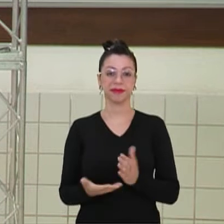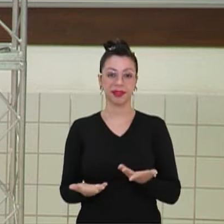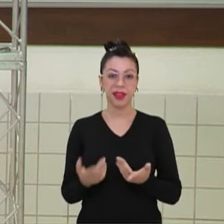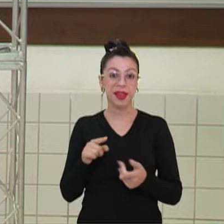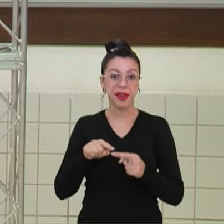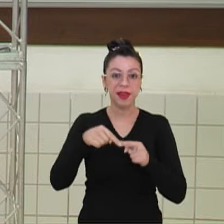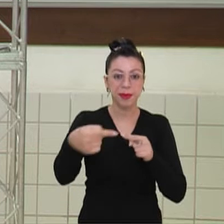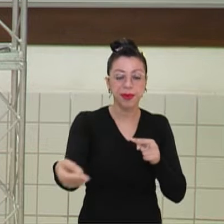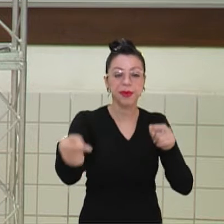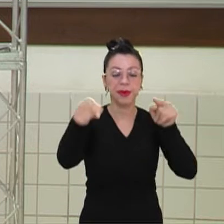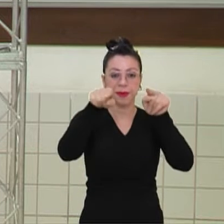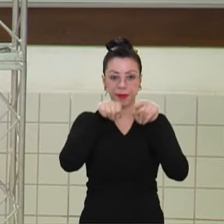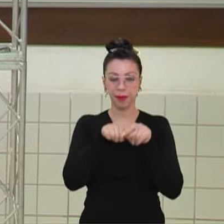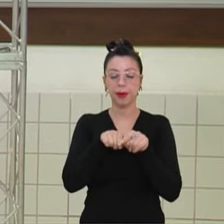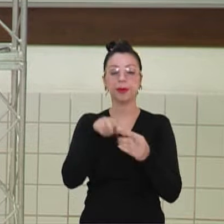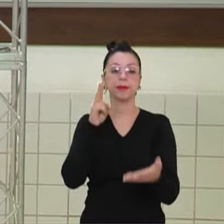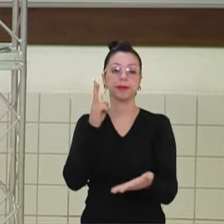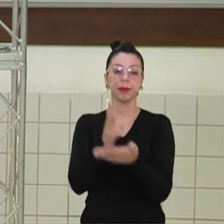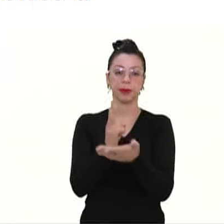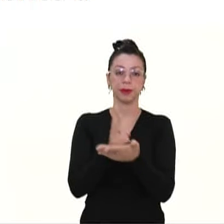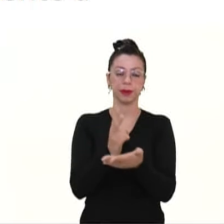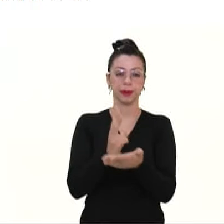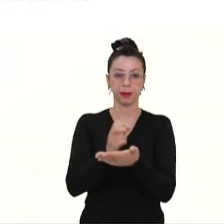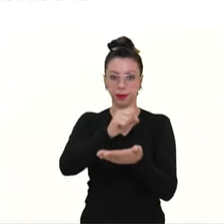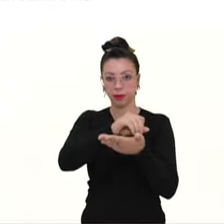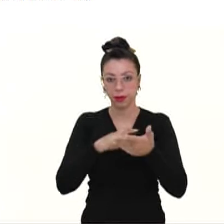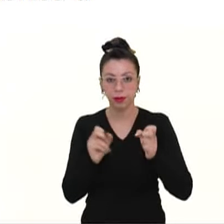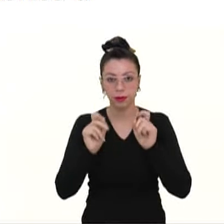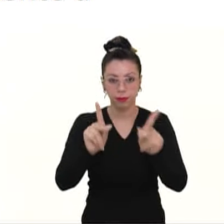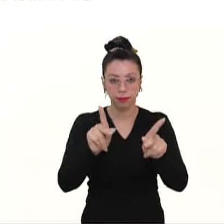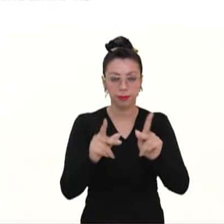Eu volto daqui a pouco para continuar esse exercício, tá bom?